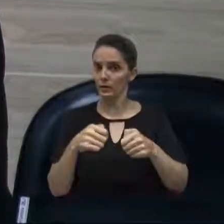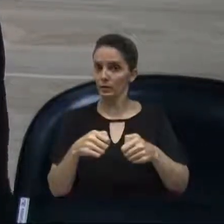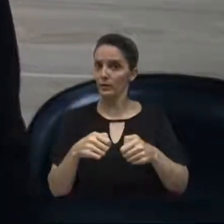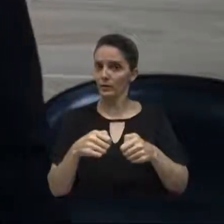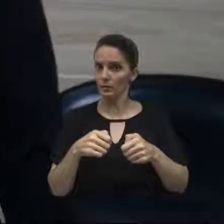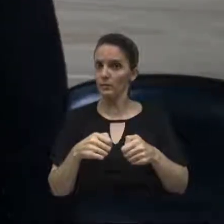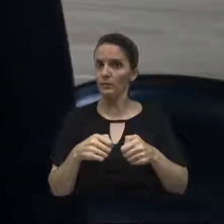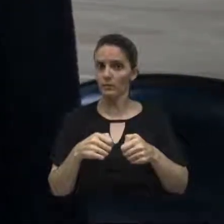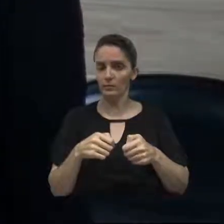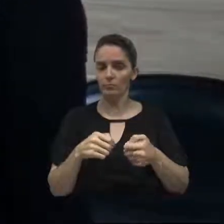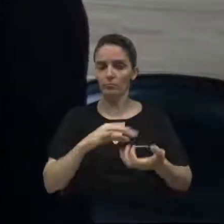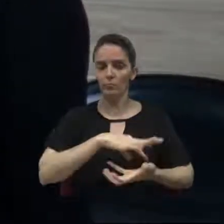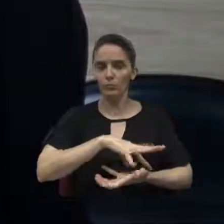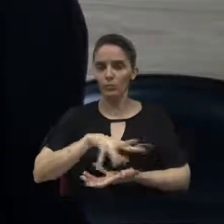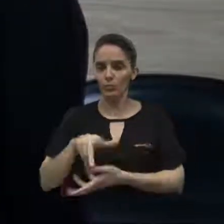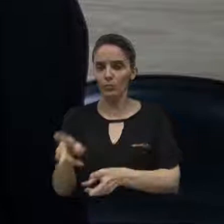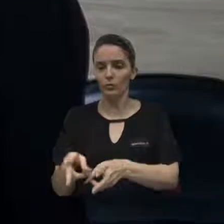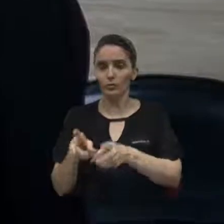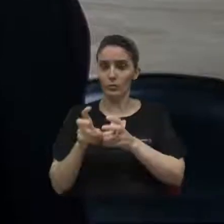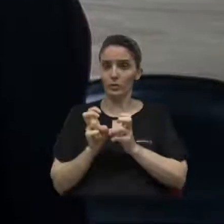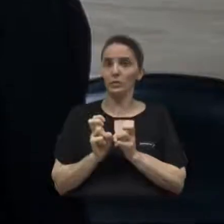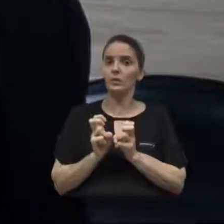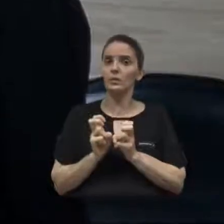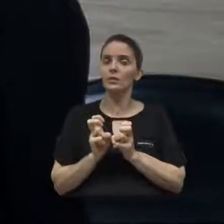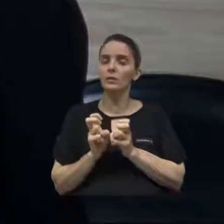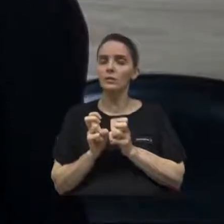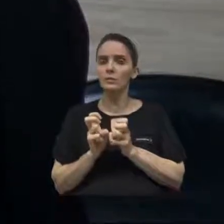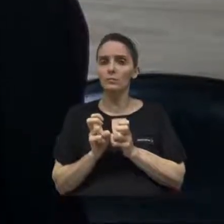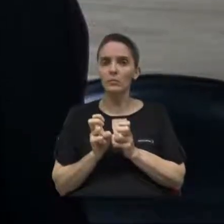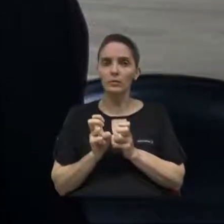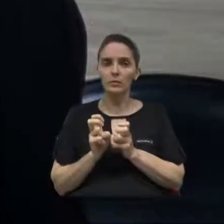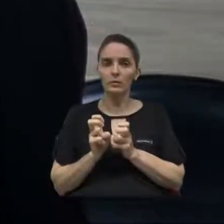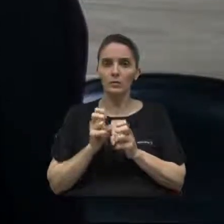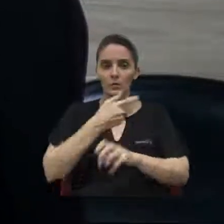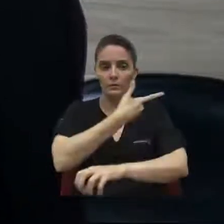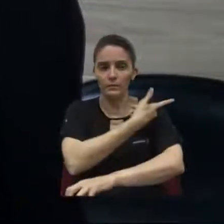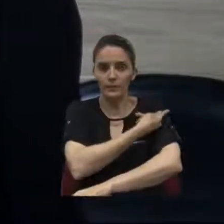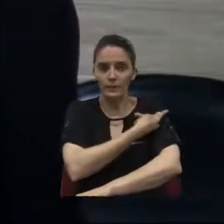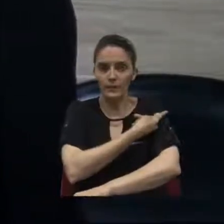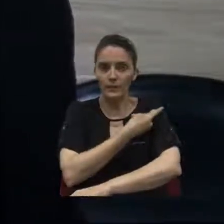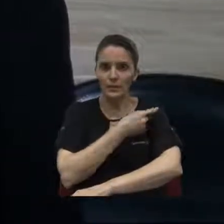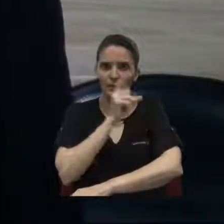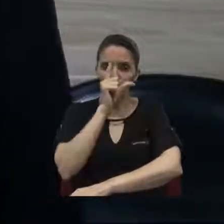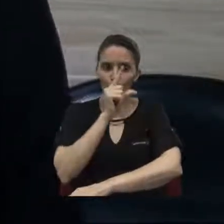vê, nos dias atuais, a taxa de vacinação cair.